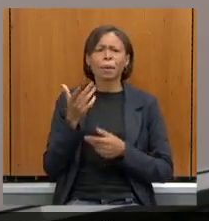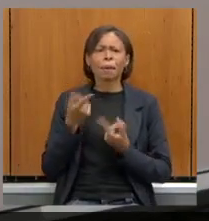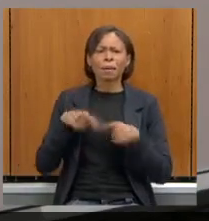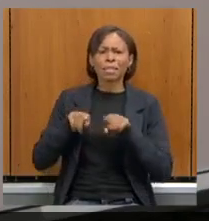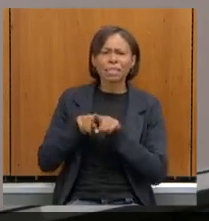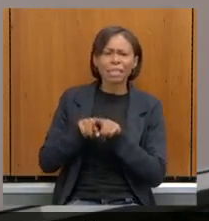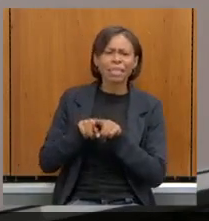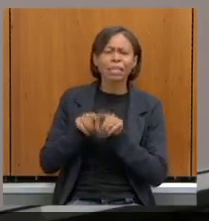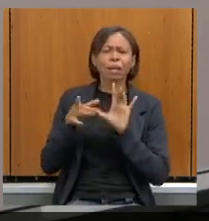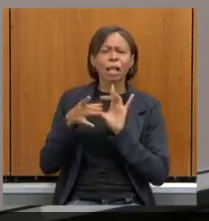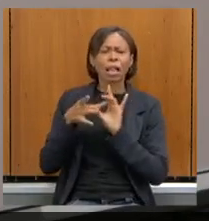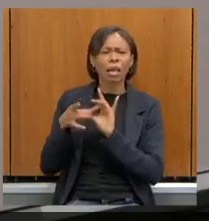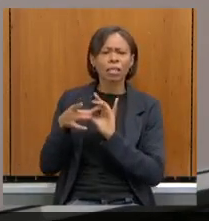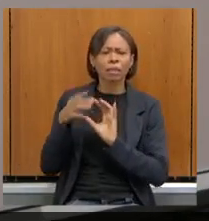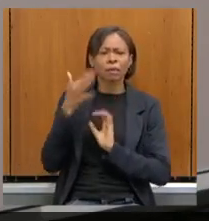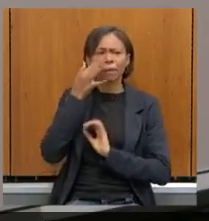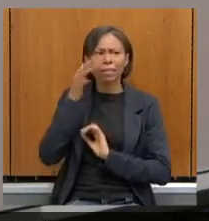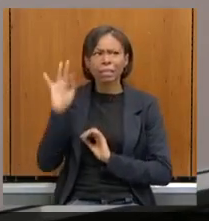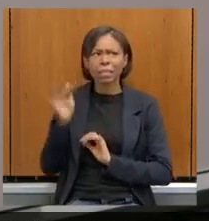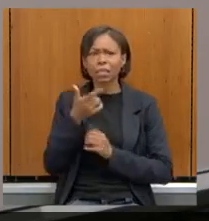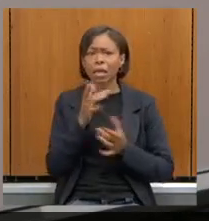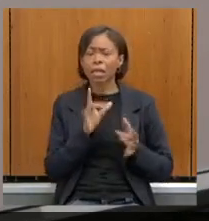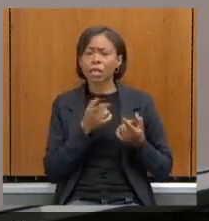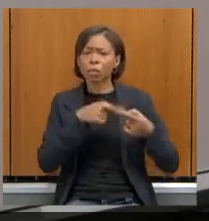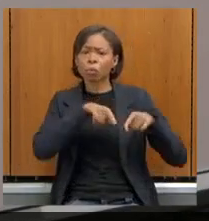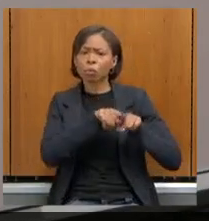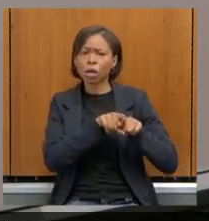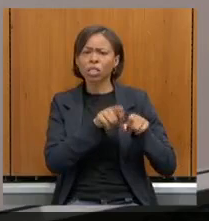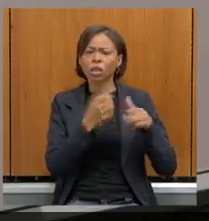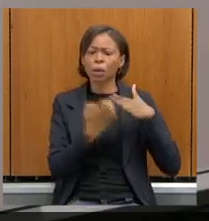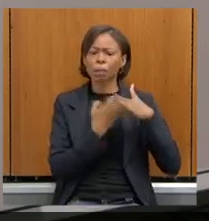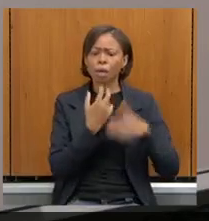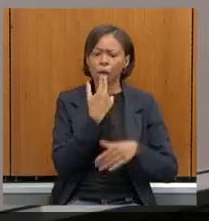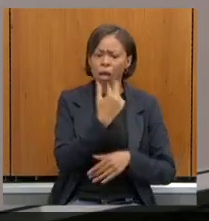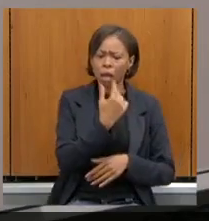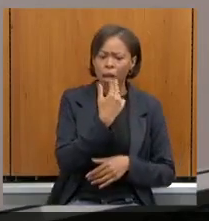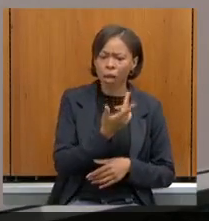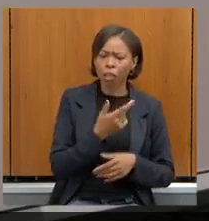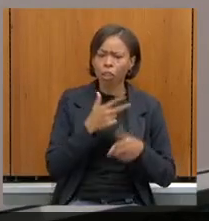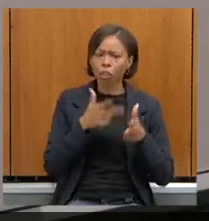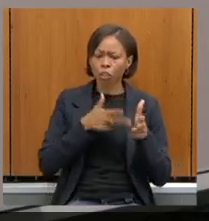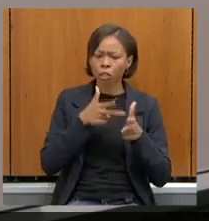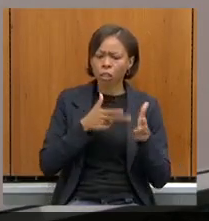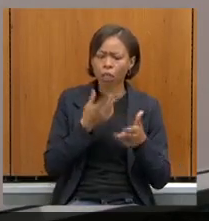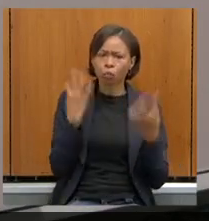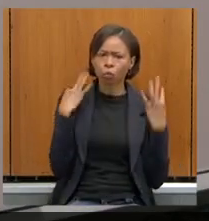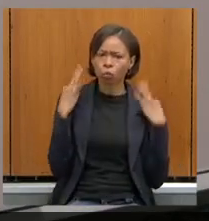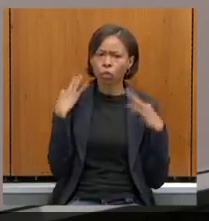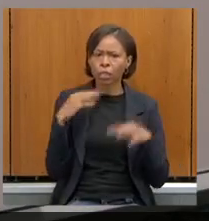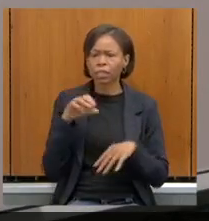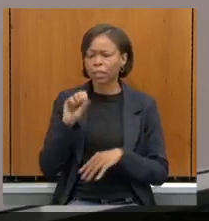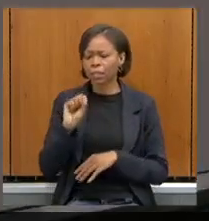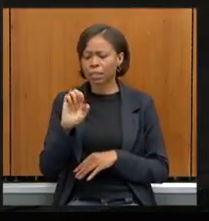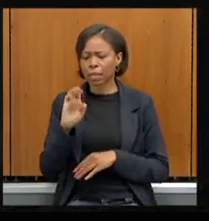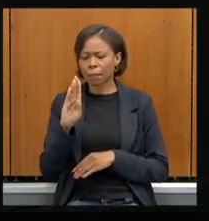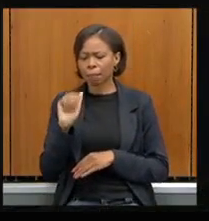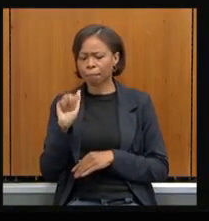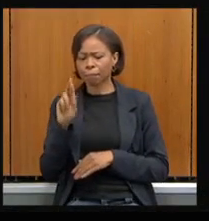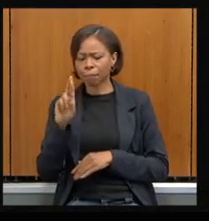com o Instituto Servantes de Formação e de Idioma para Trade Turístico, o Sebrae e Circuito da Liberdade,